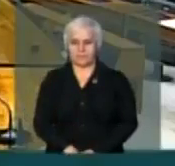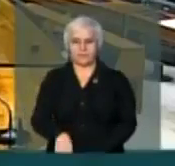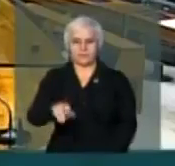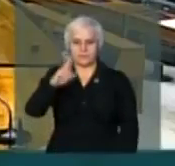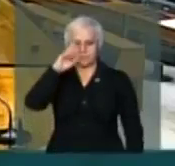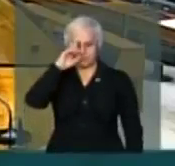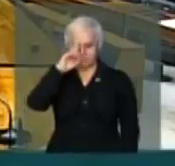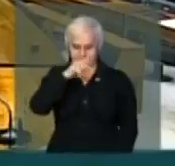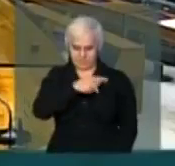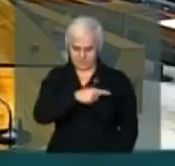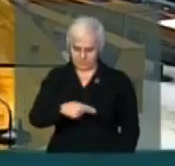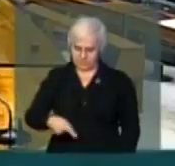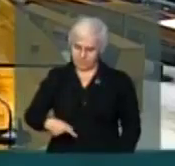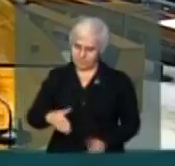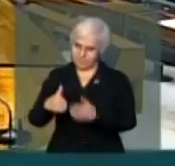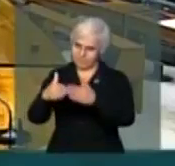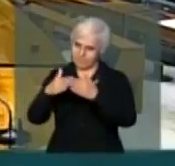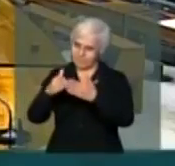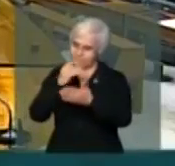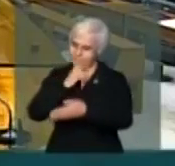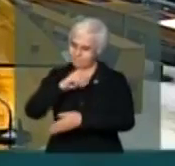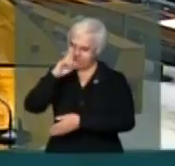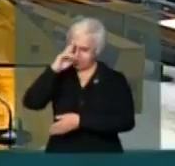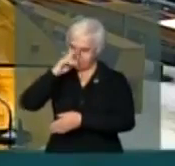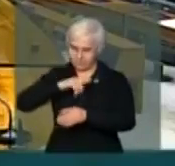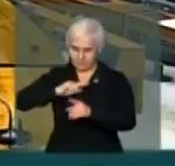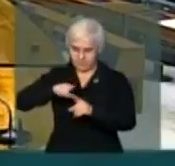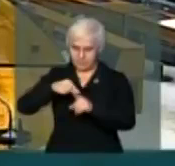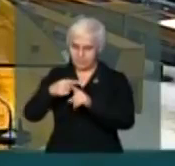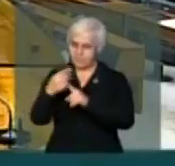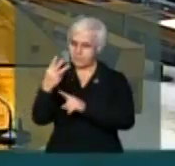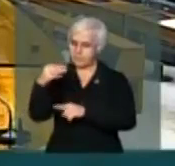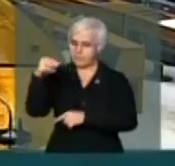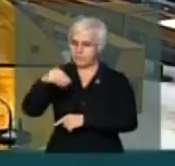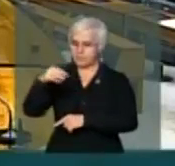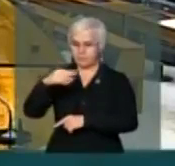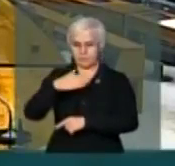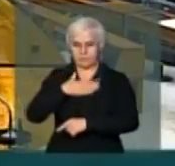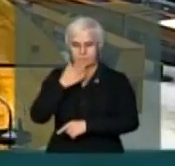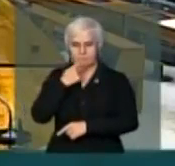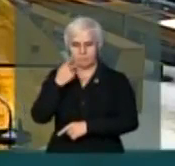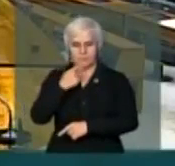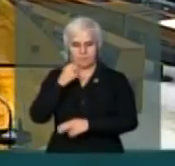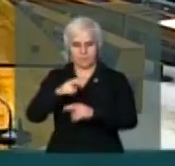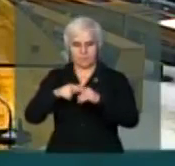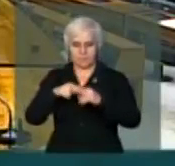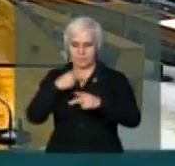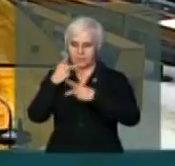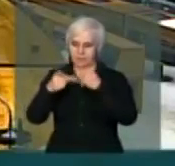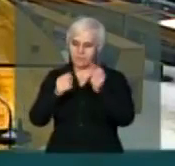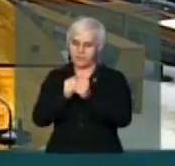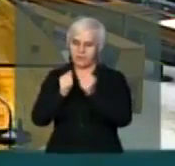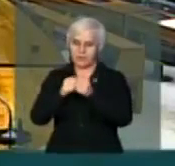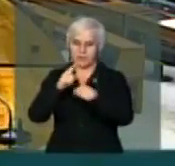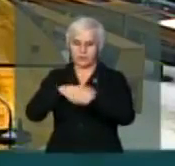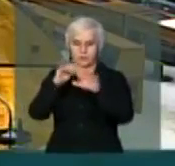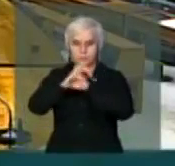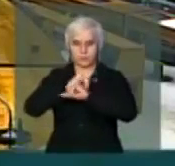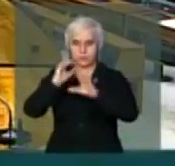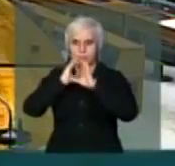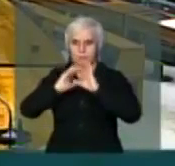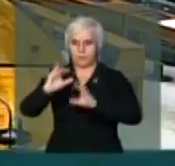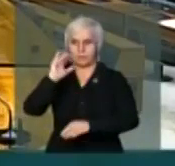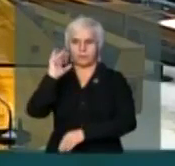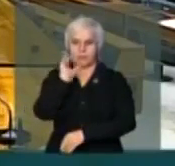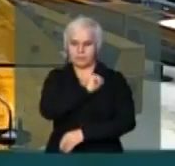Senhor presidente, solicito a Vossa Excelência que acresça mais 3 minutos o meu pronunciamento em virtude da inscrição nas breves comunicações. Muito